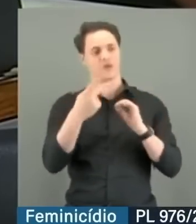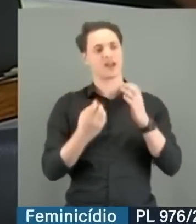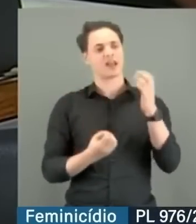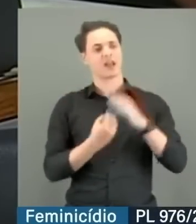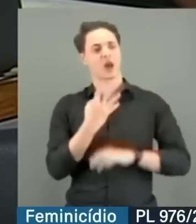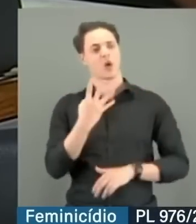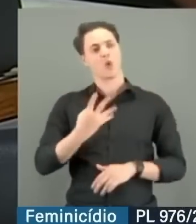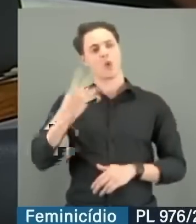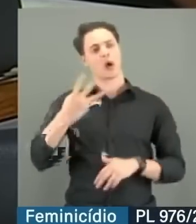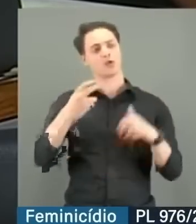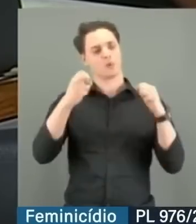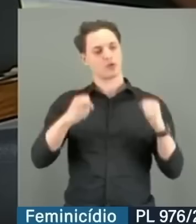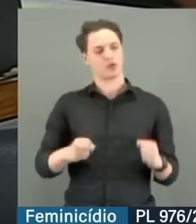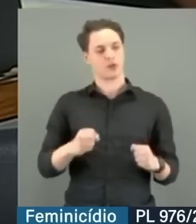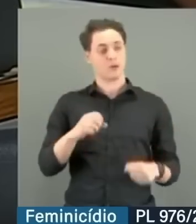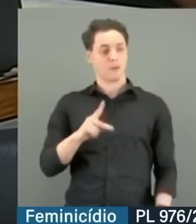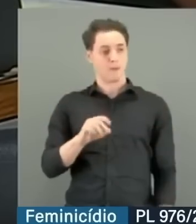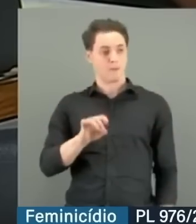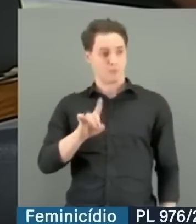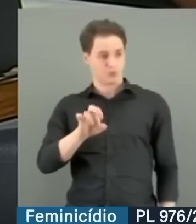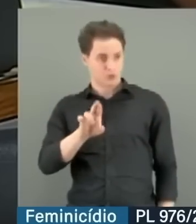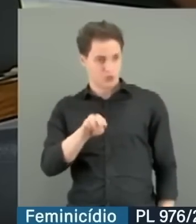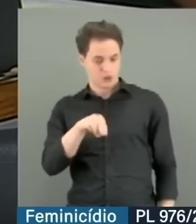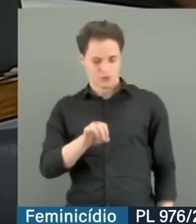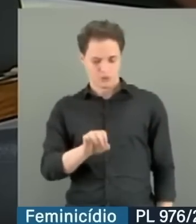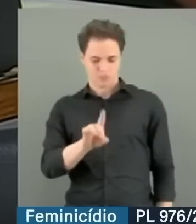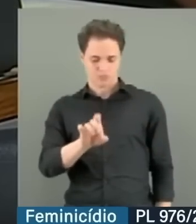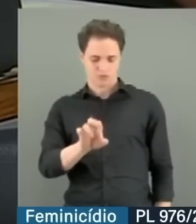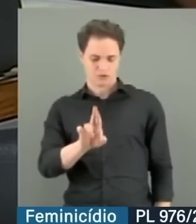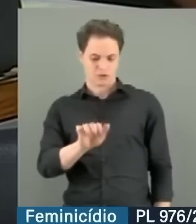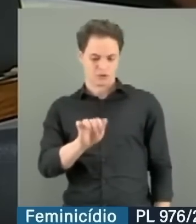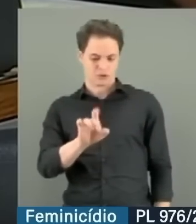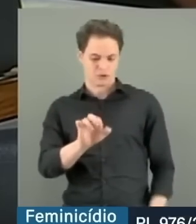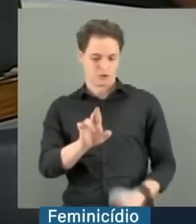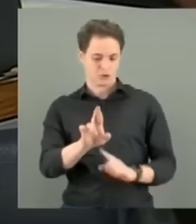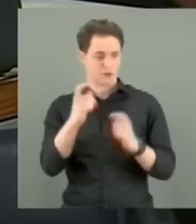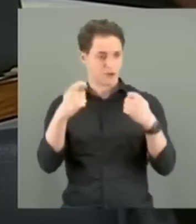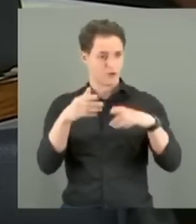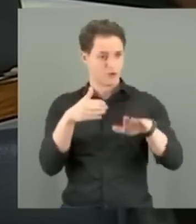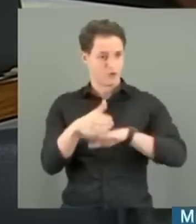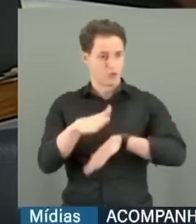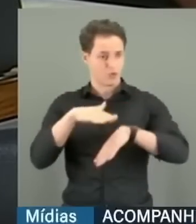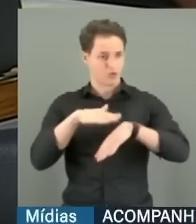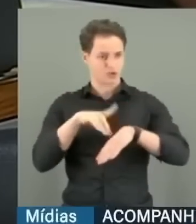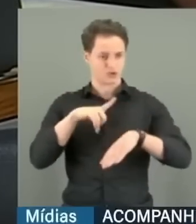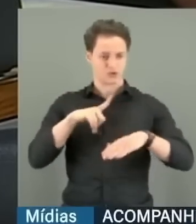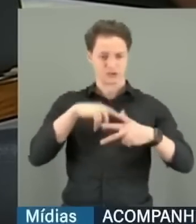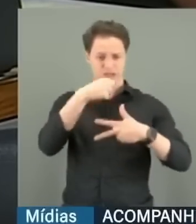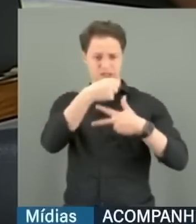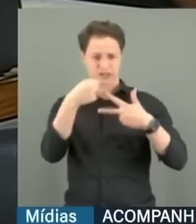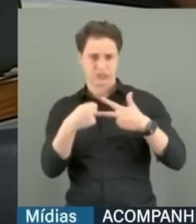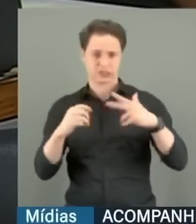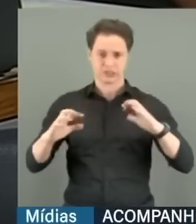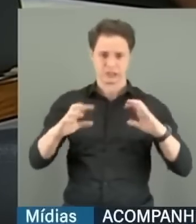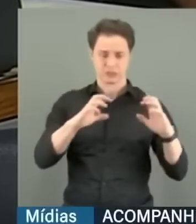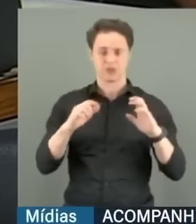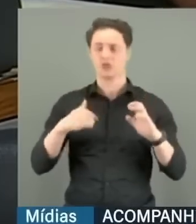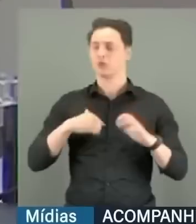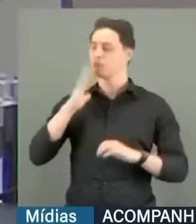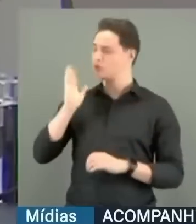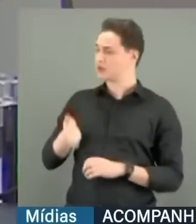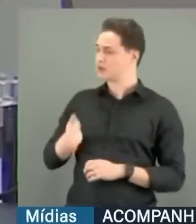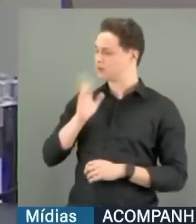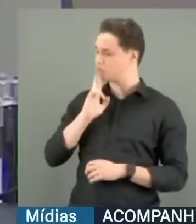quarto poder, do poder moderador, que dava estabilidade à nação, que deveria intervir quando tivesse conflito entre os outros poderes. Eu já respondi